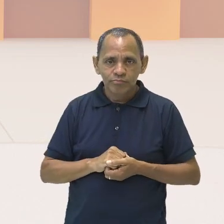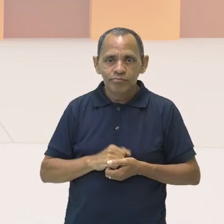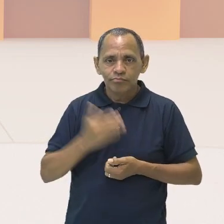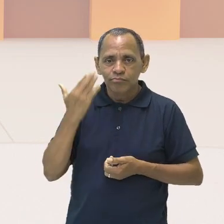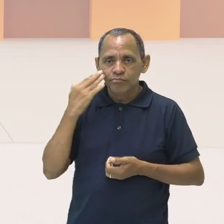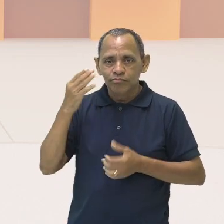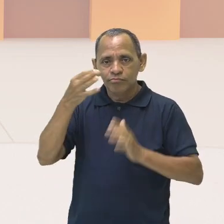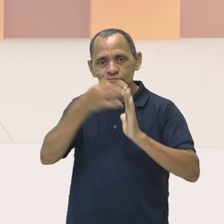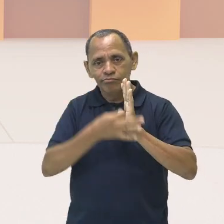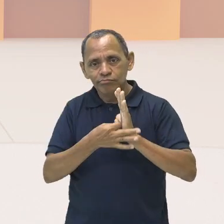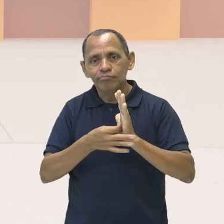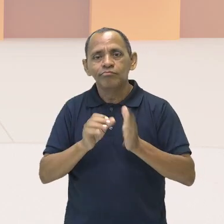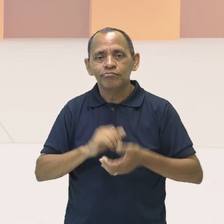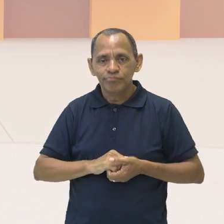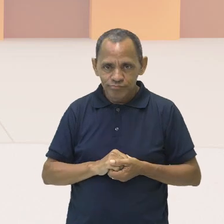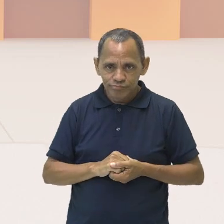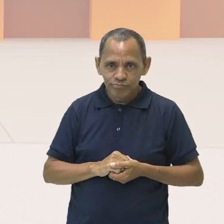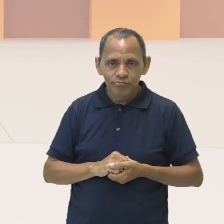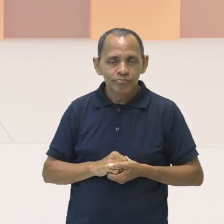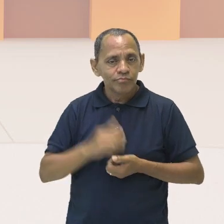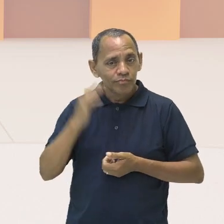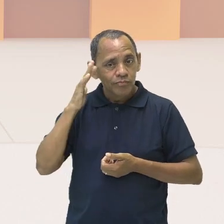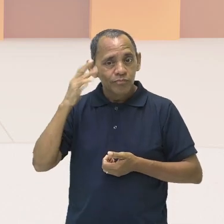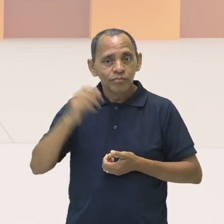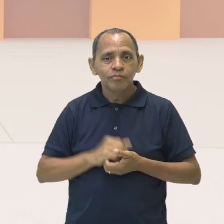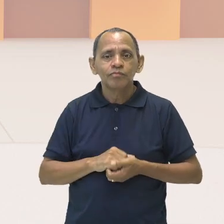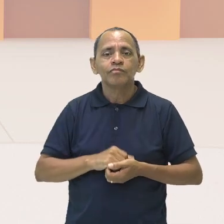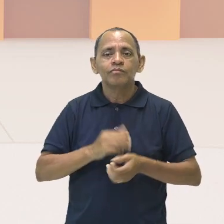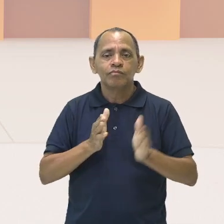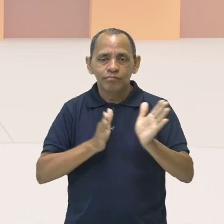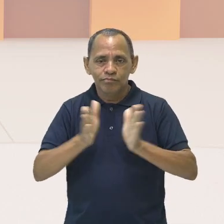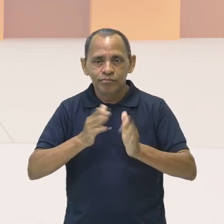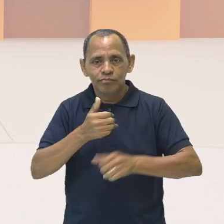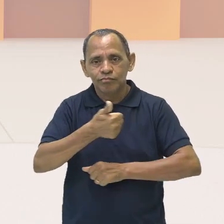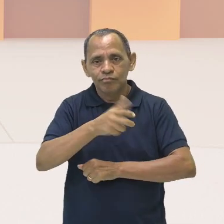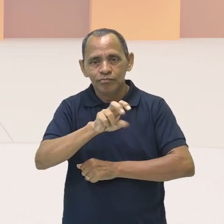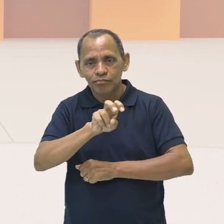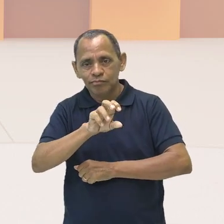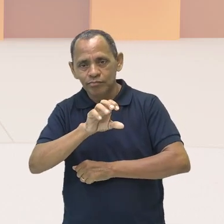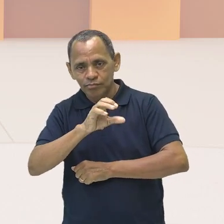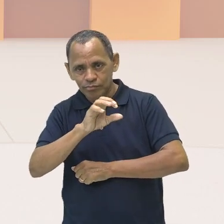A União Ibérica, ela ocorreu entre 1580 e